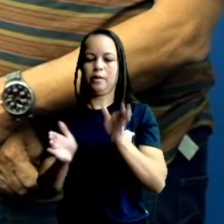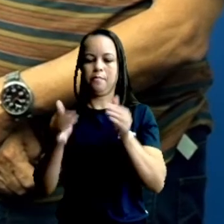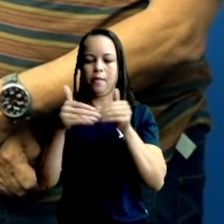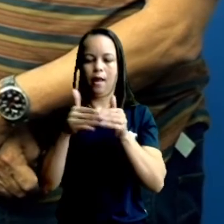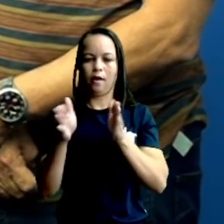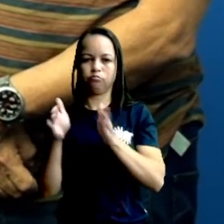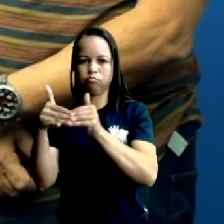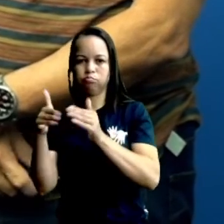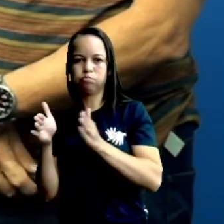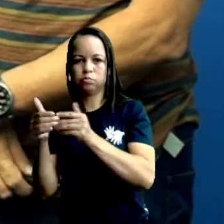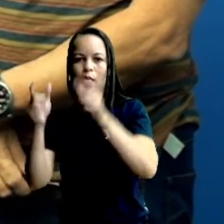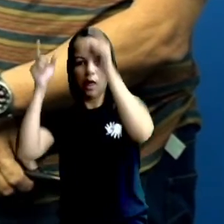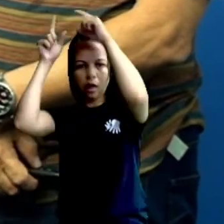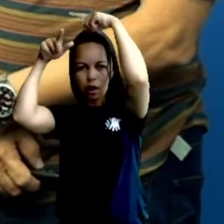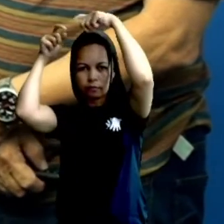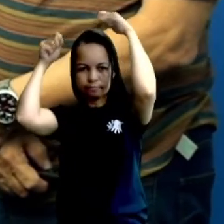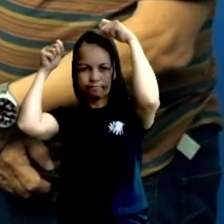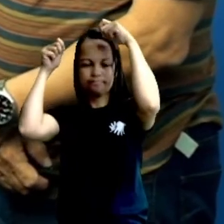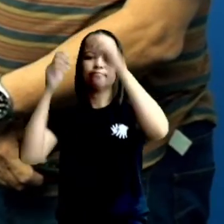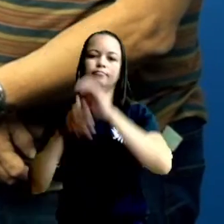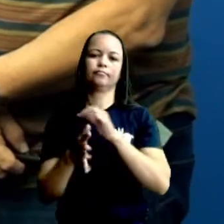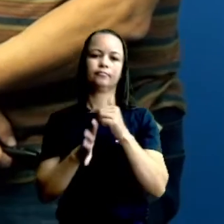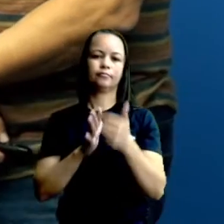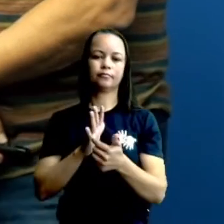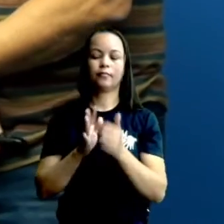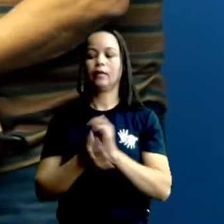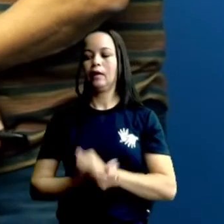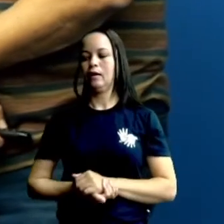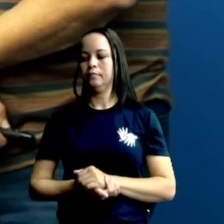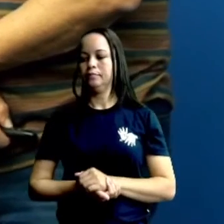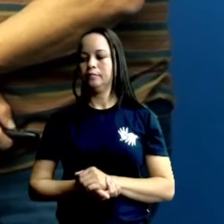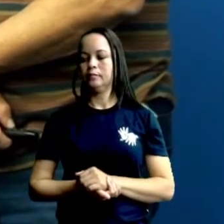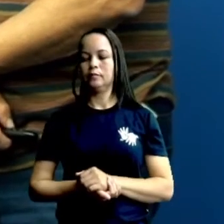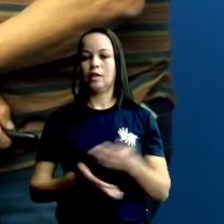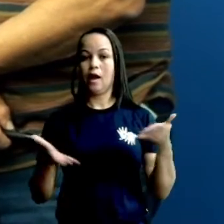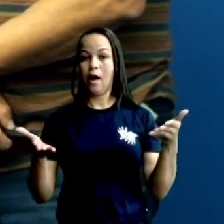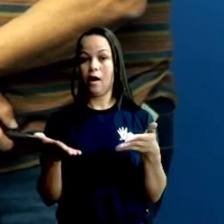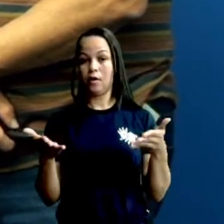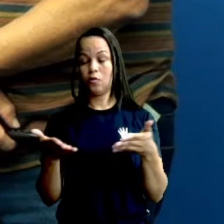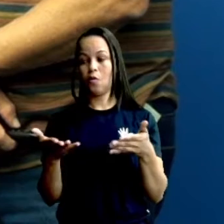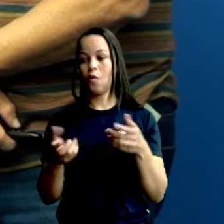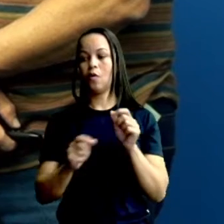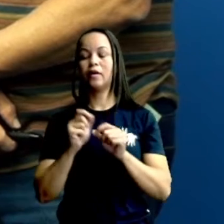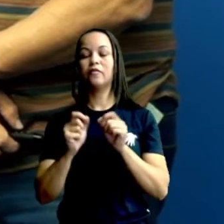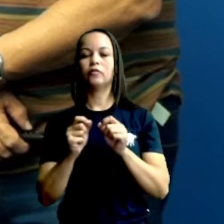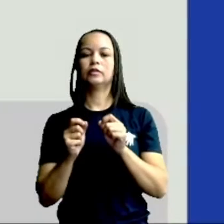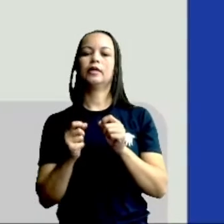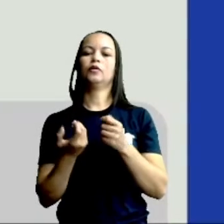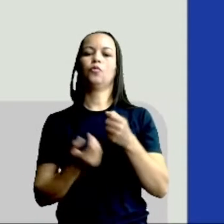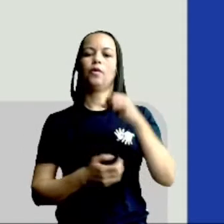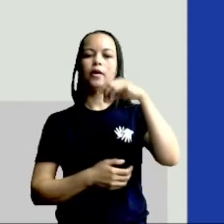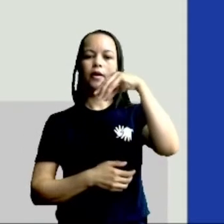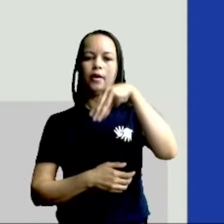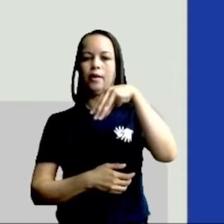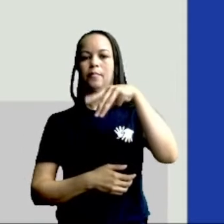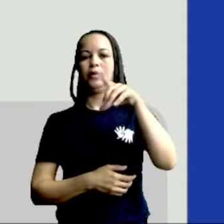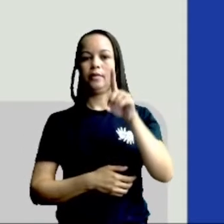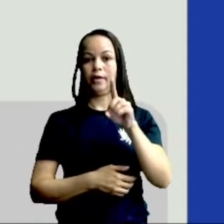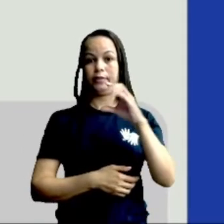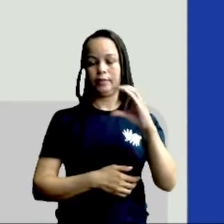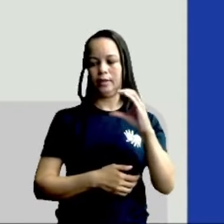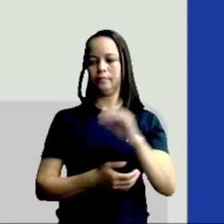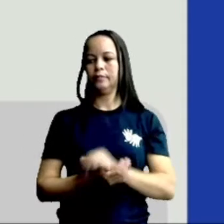de lacinhos, ok? Muito bem, vamos agora entrar no MDC, que